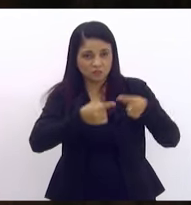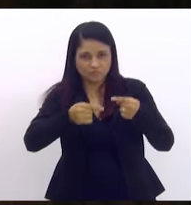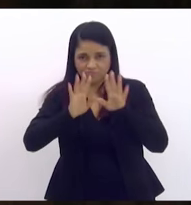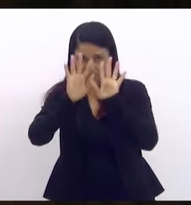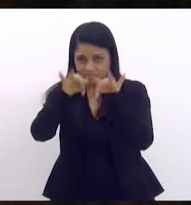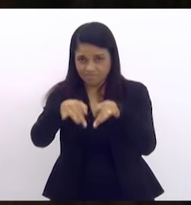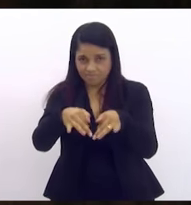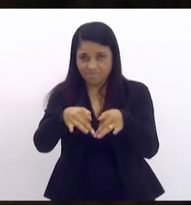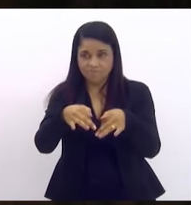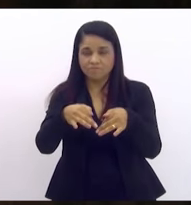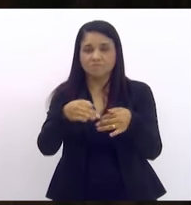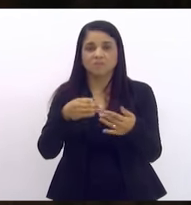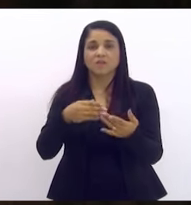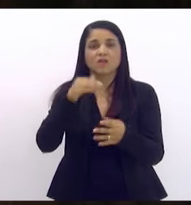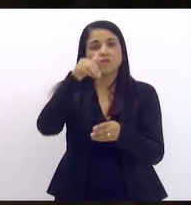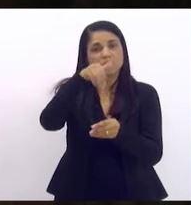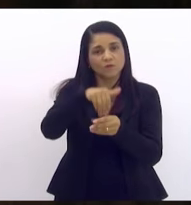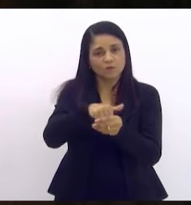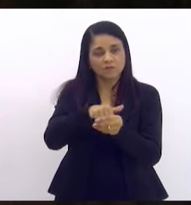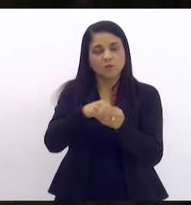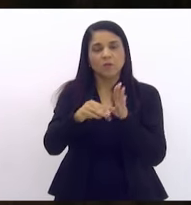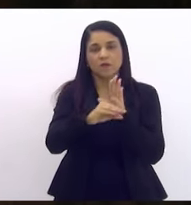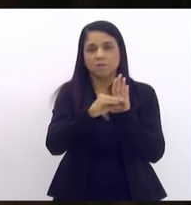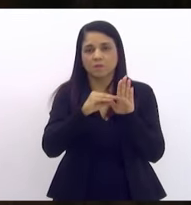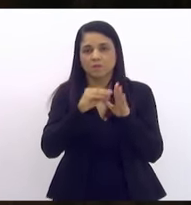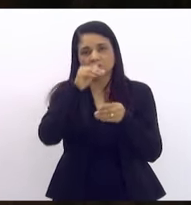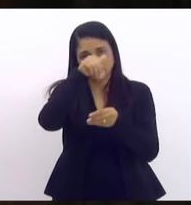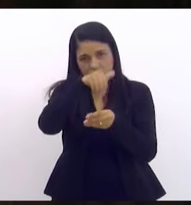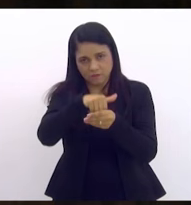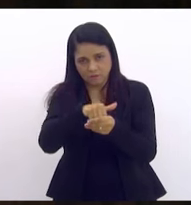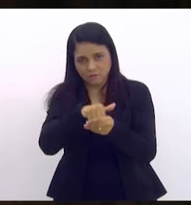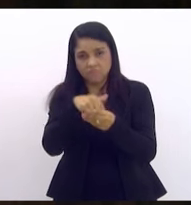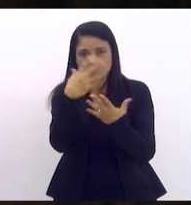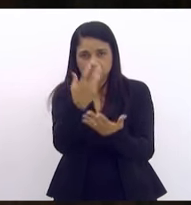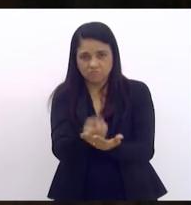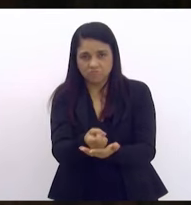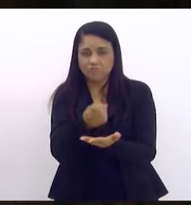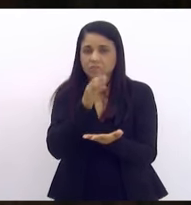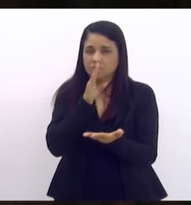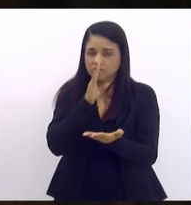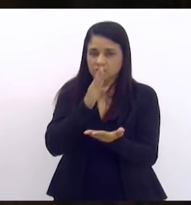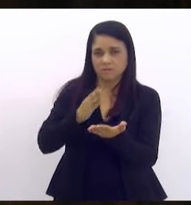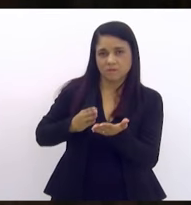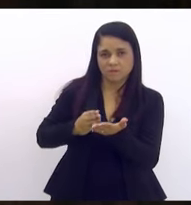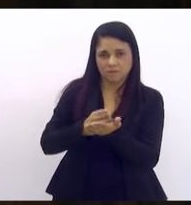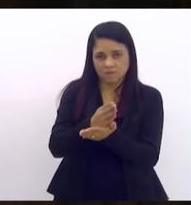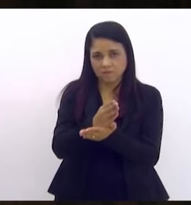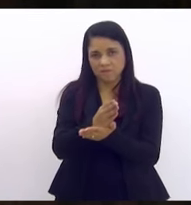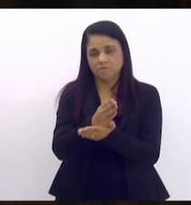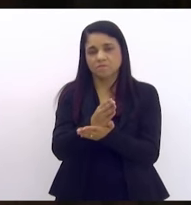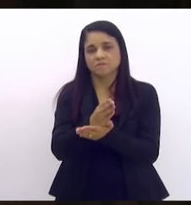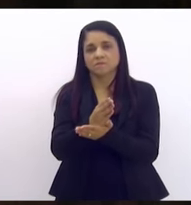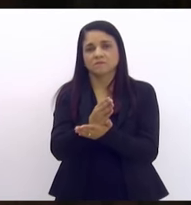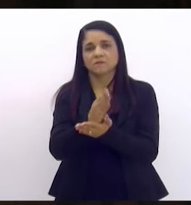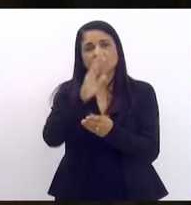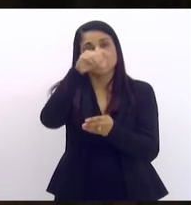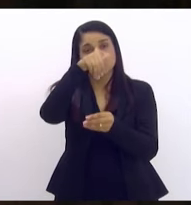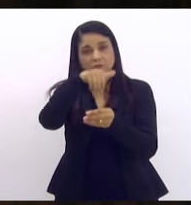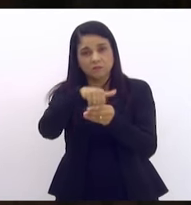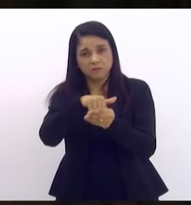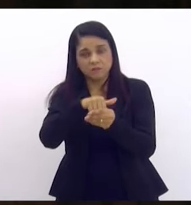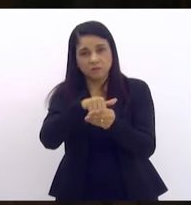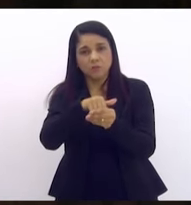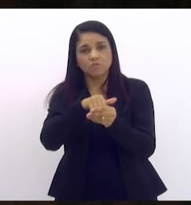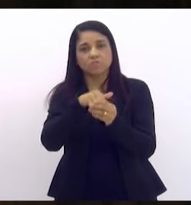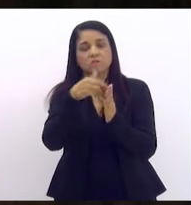Queira discutir em votação a emenda de redação senhores que aprovam permaneçam Como estão aprovado em votação a redação